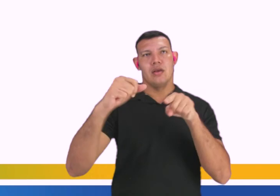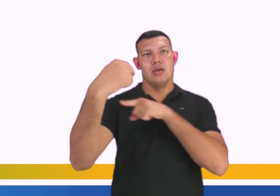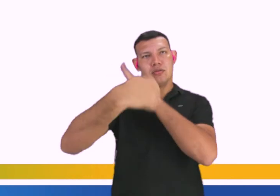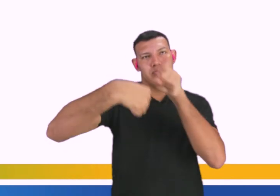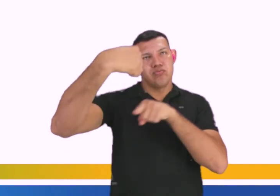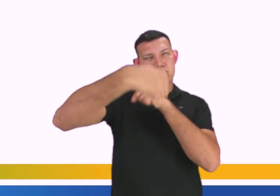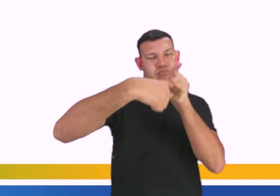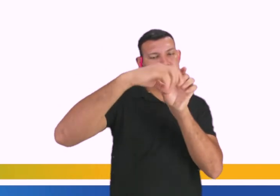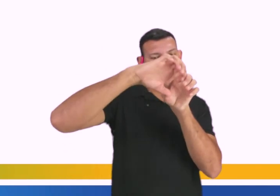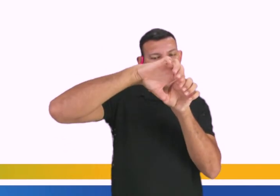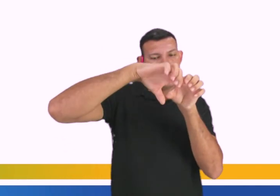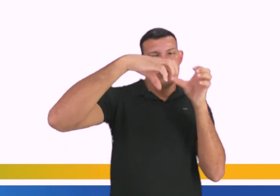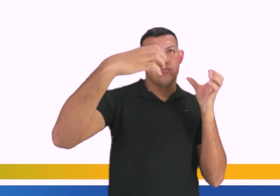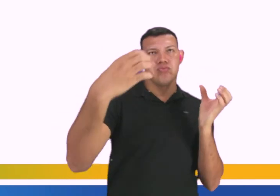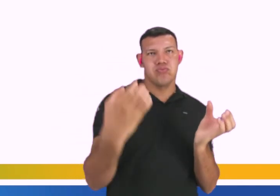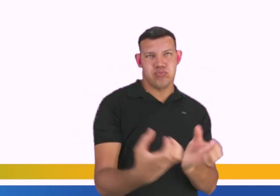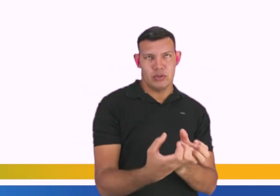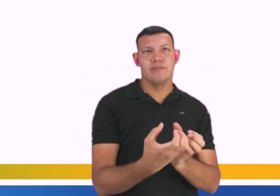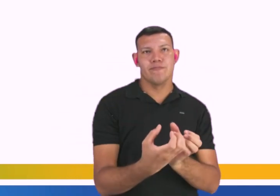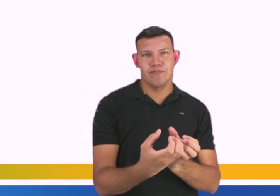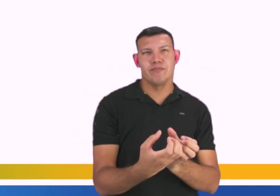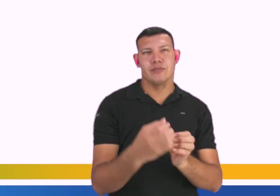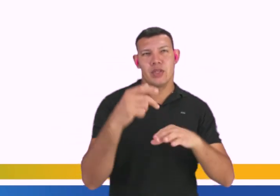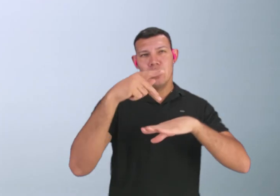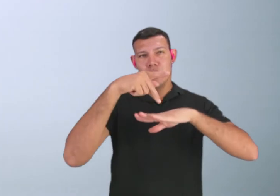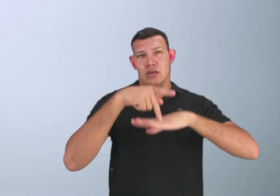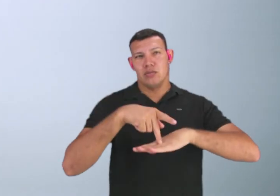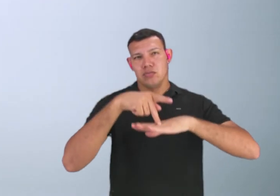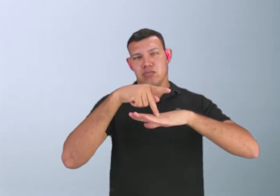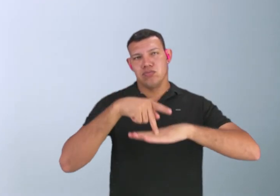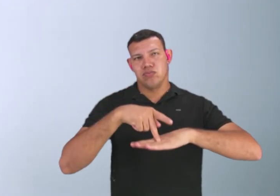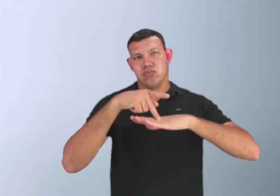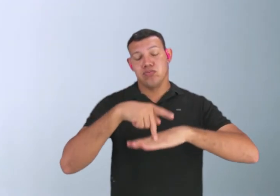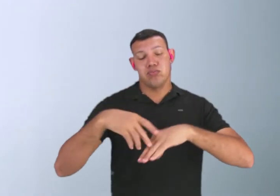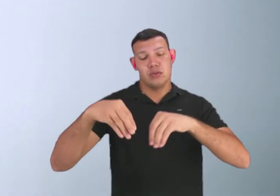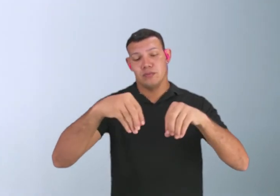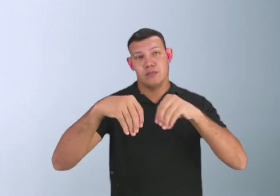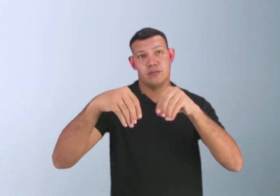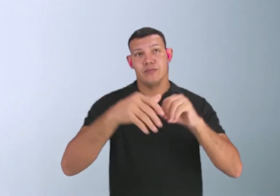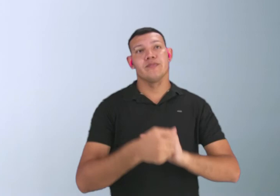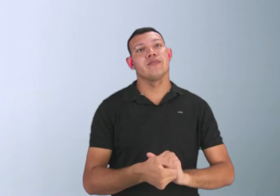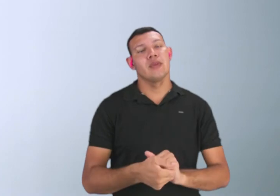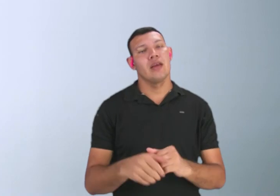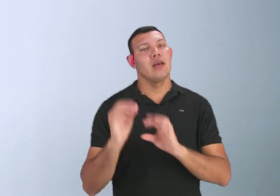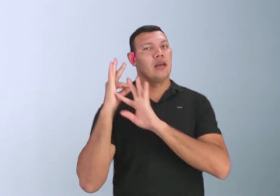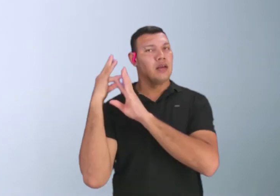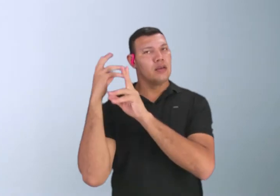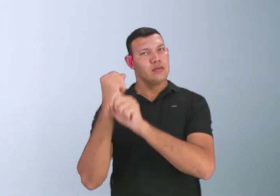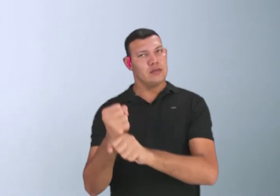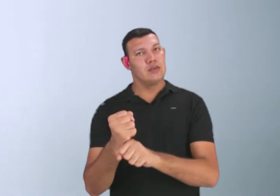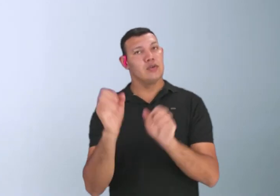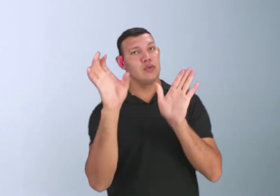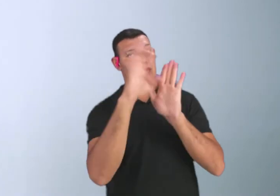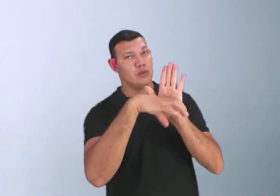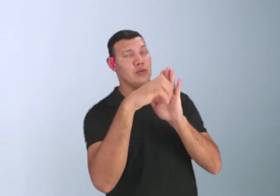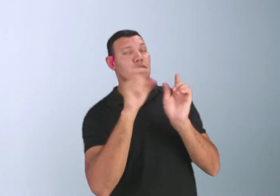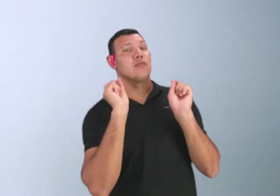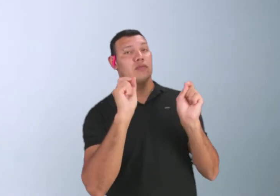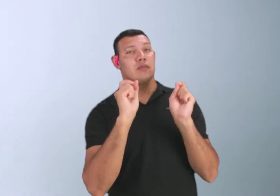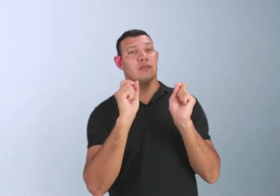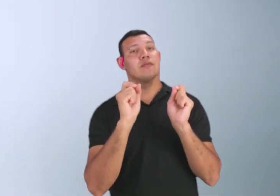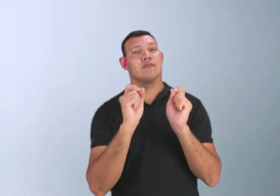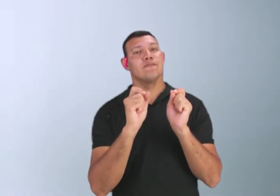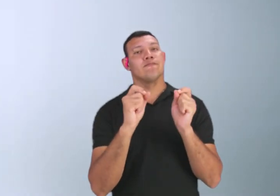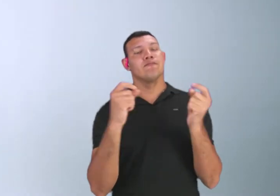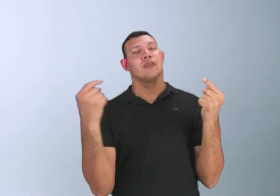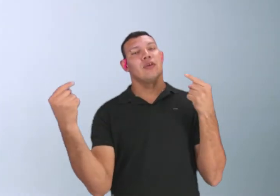pressão reduza. Então vamos recapitular a aula de hoje? Nós falamos sobre a equação da hidrostática, que é aquela que associa a densidade